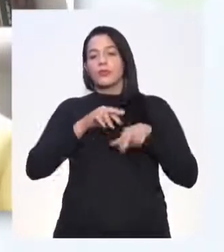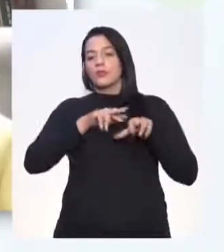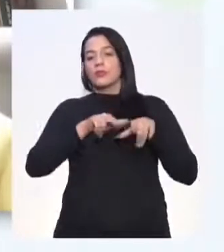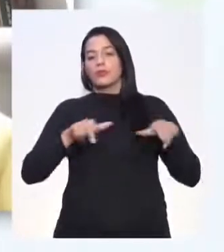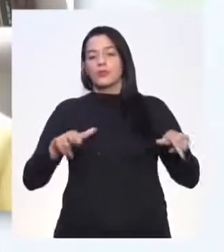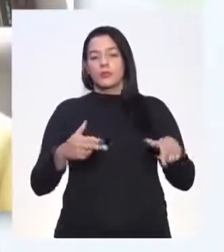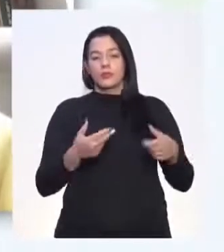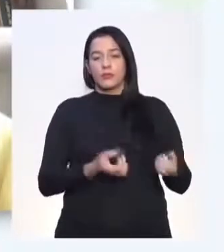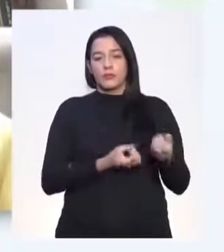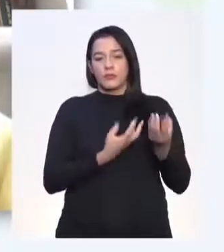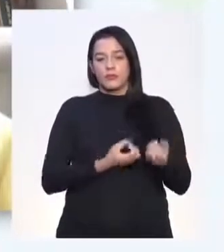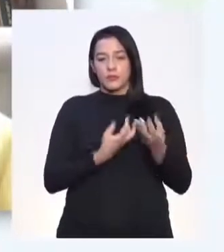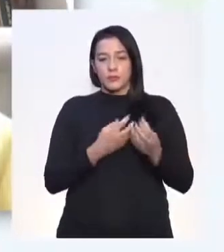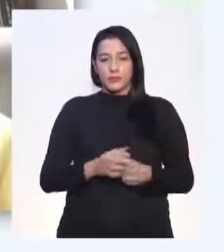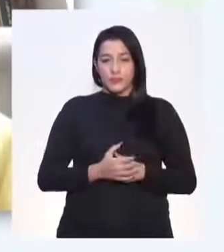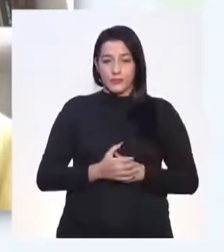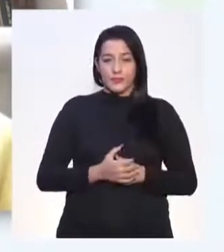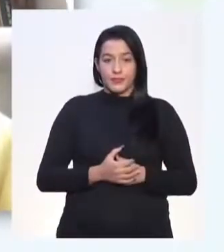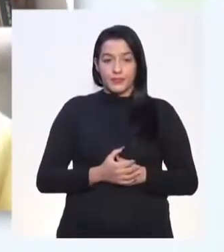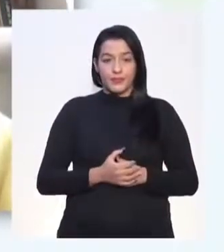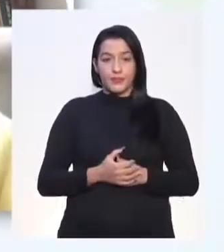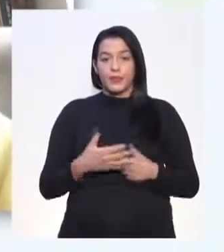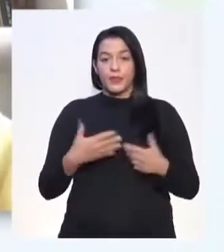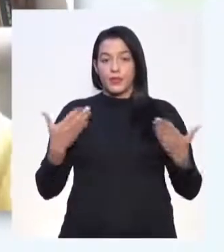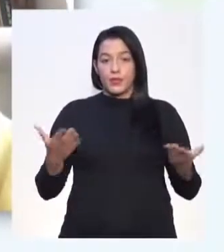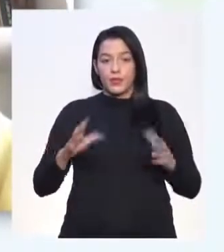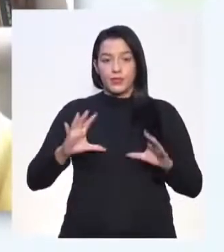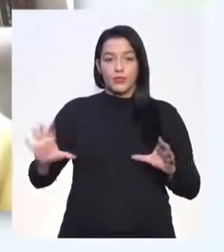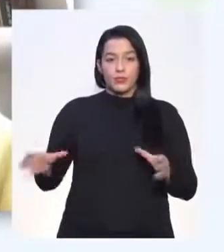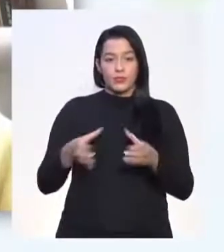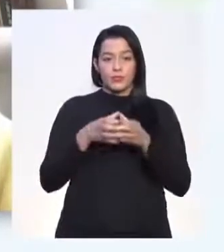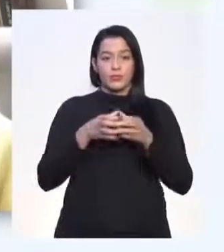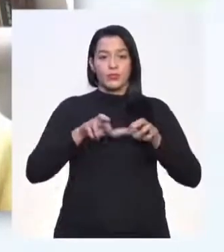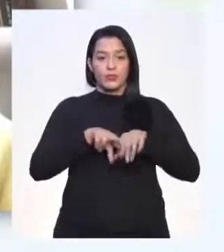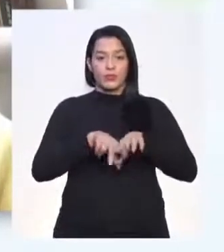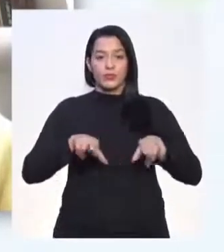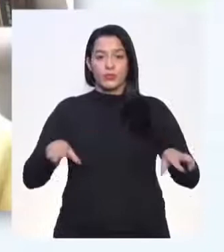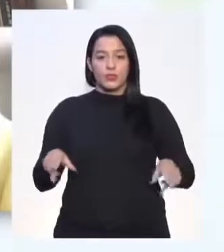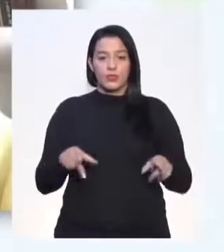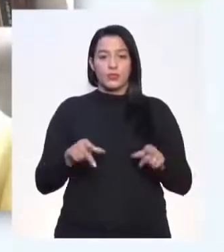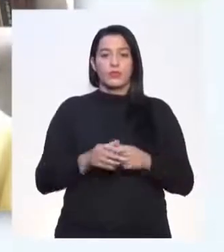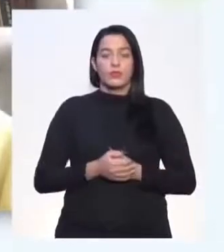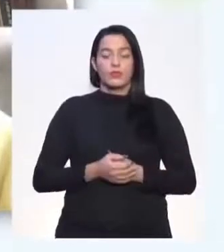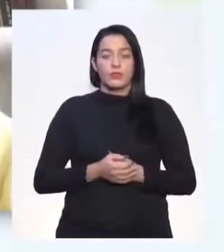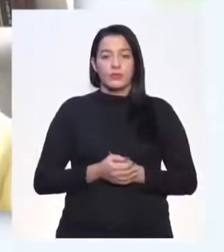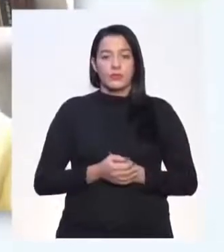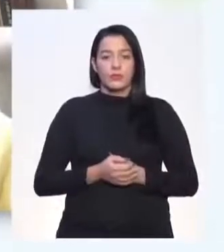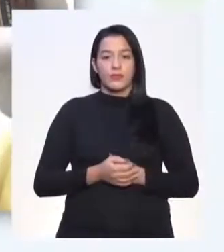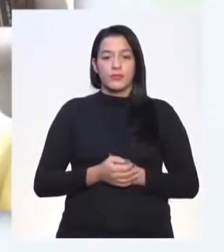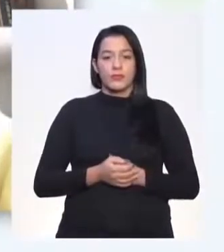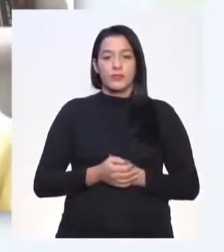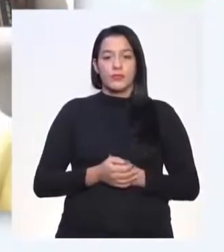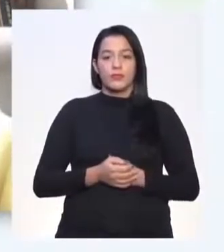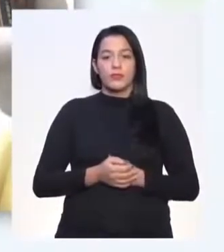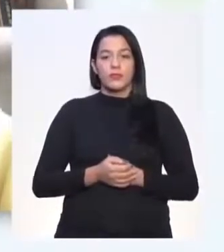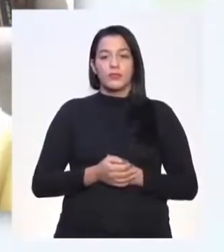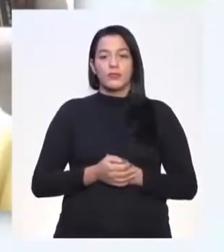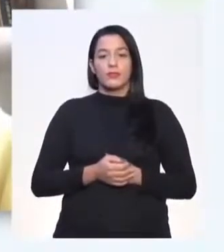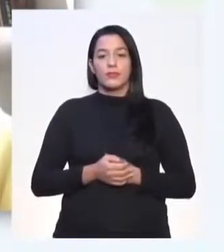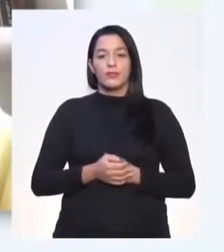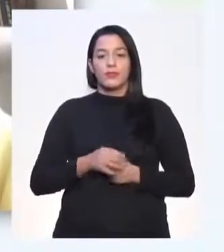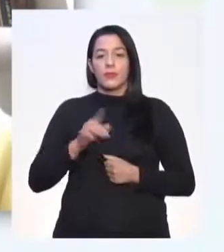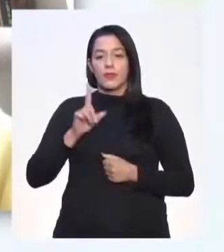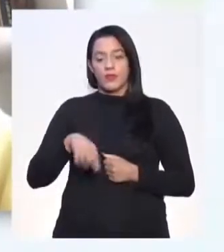discussão. Então, esse grande conjunto de coisas do IoT é o que eu diria um